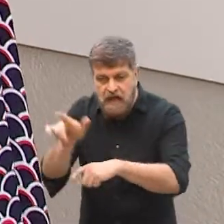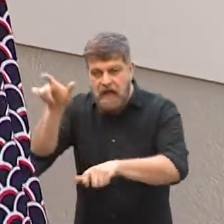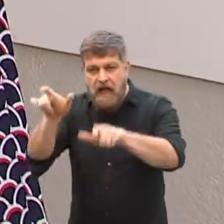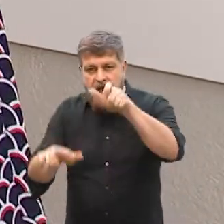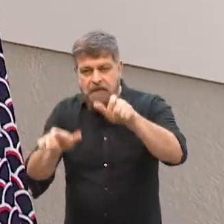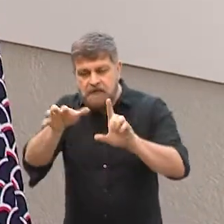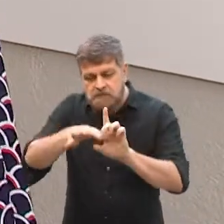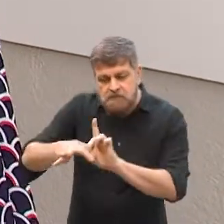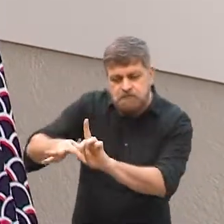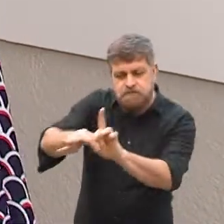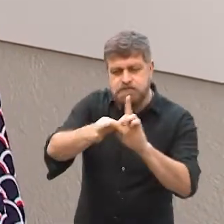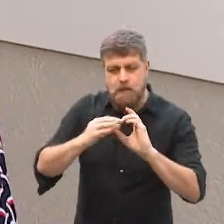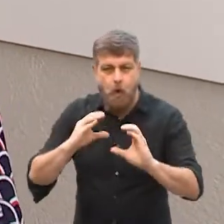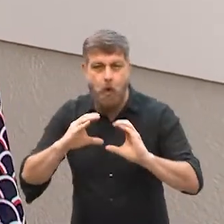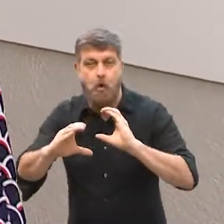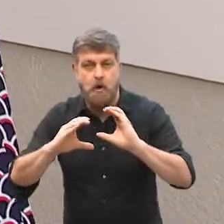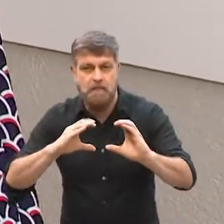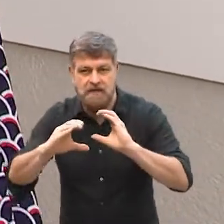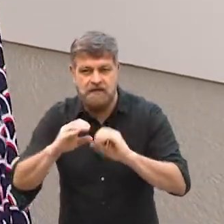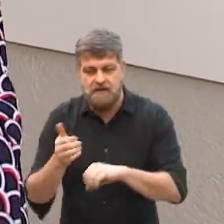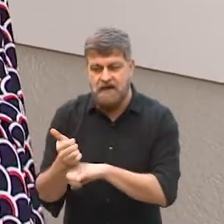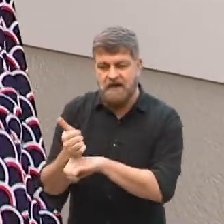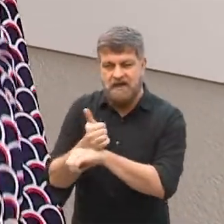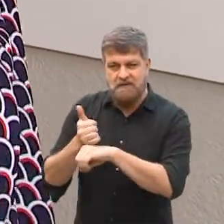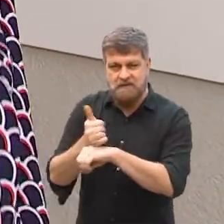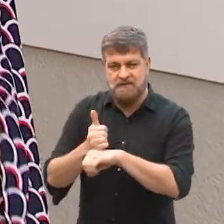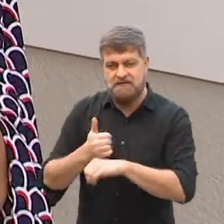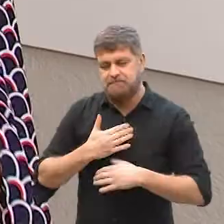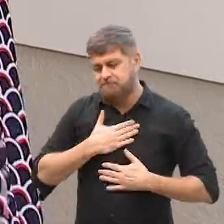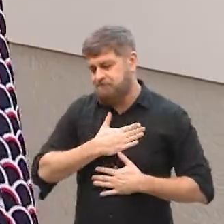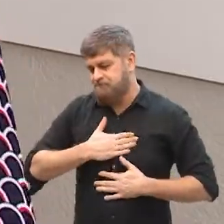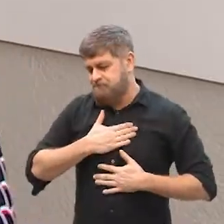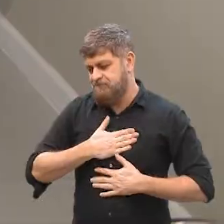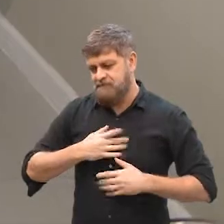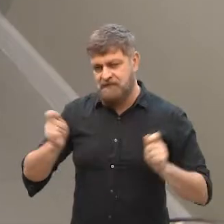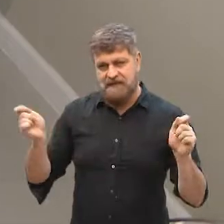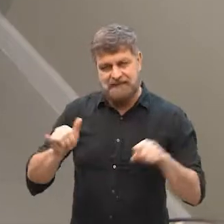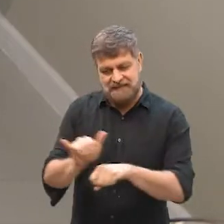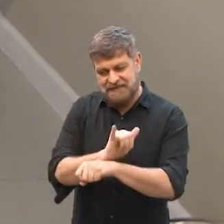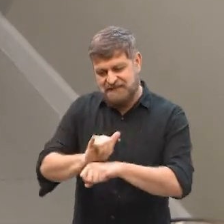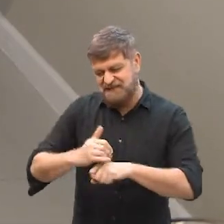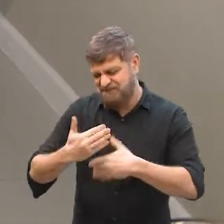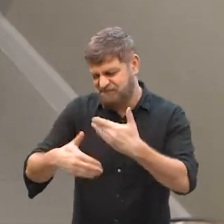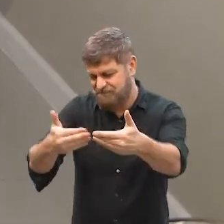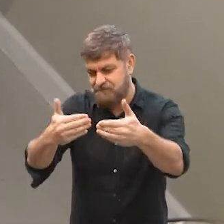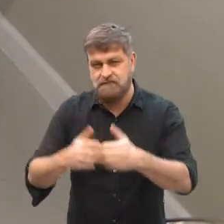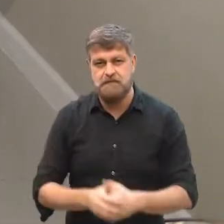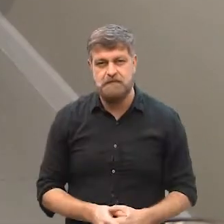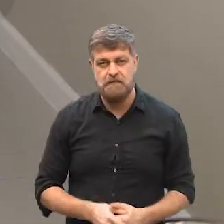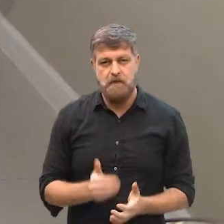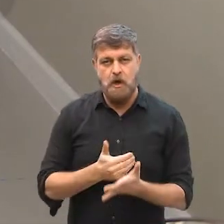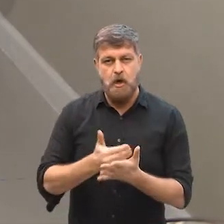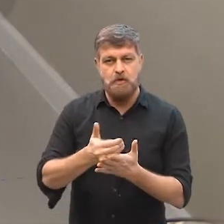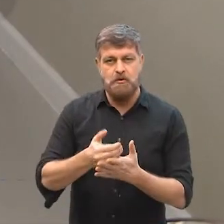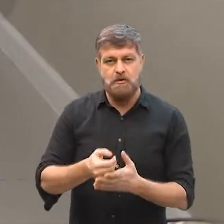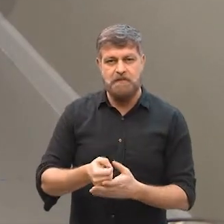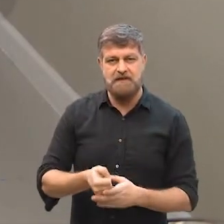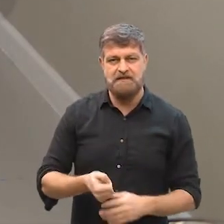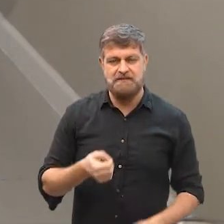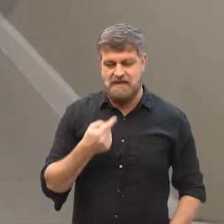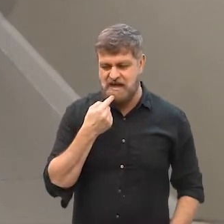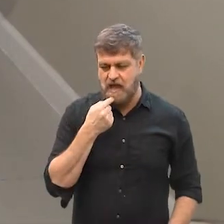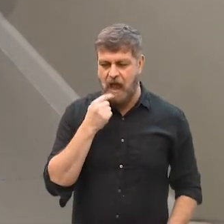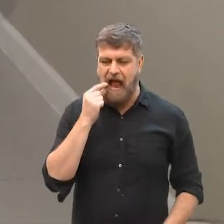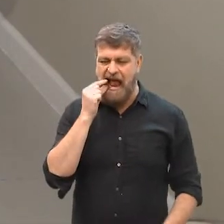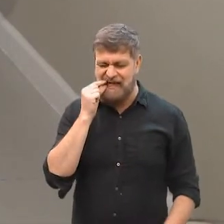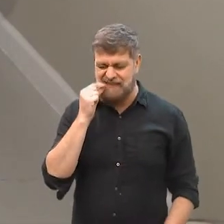gostar de se comunicar, que certamente é uma profissão que vai te dar muitas possibilidades. Legal, no início da nossa entrevista eu falei meio